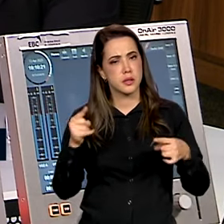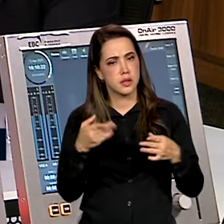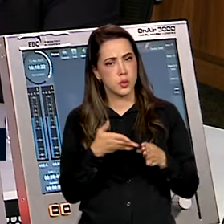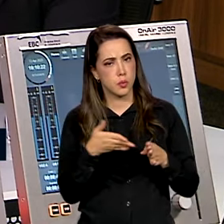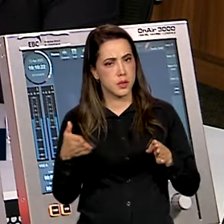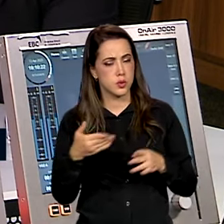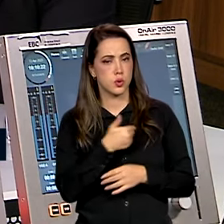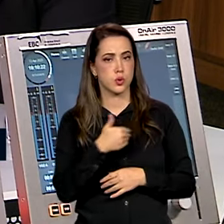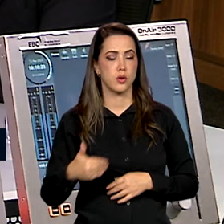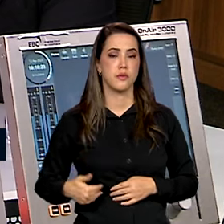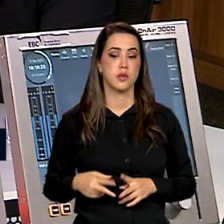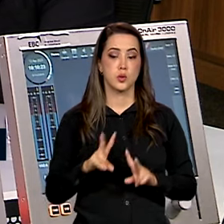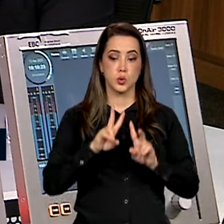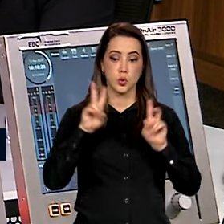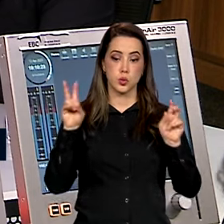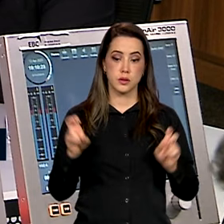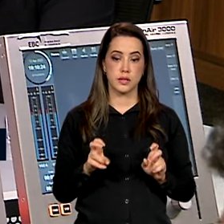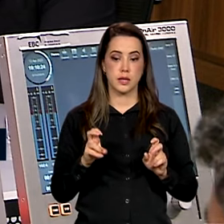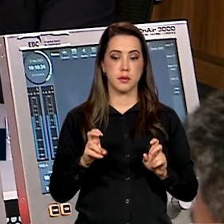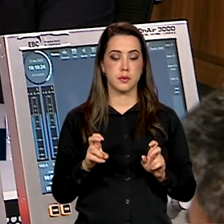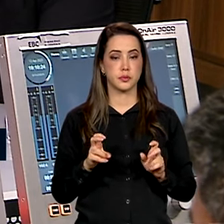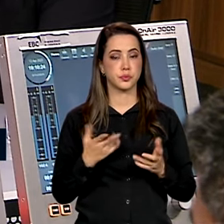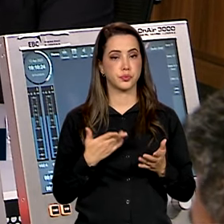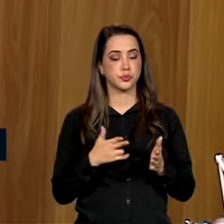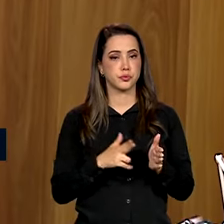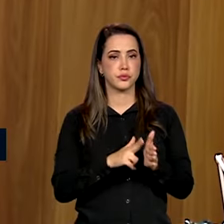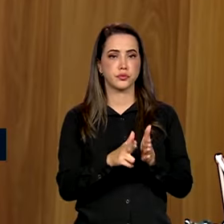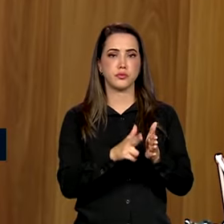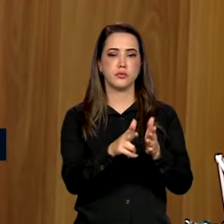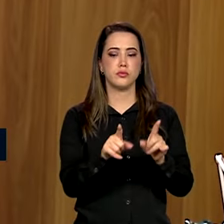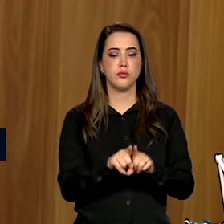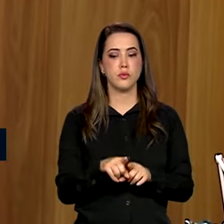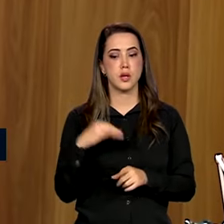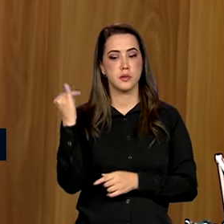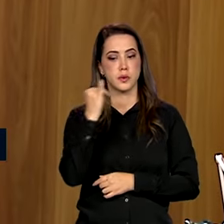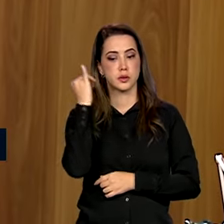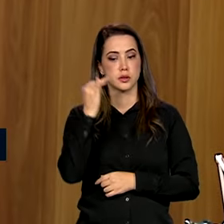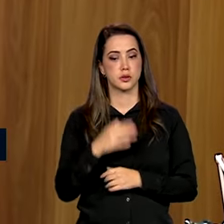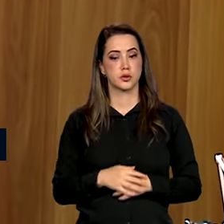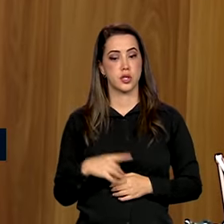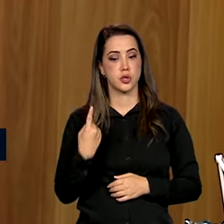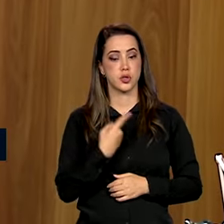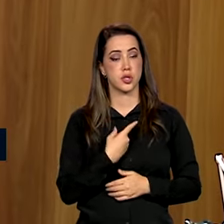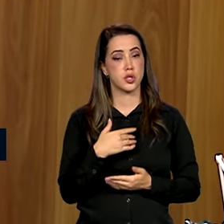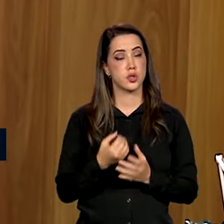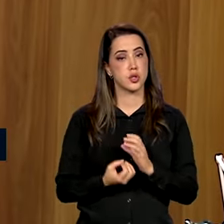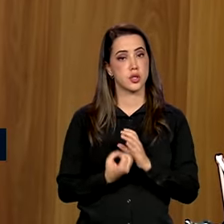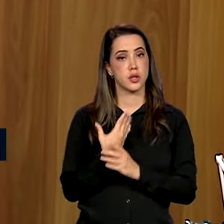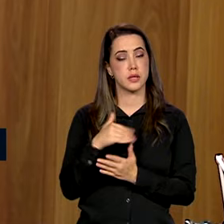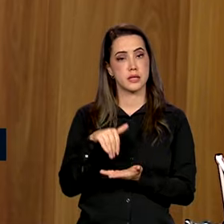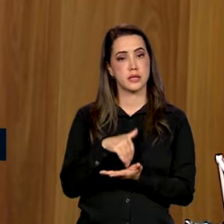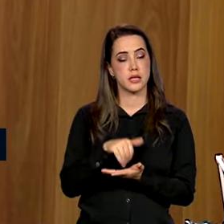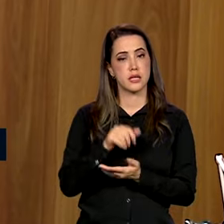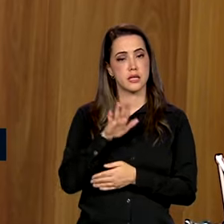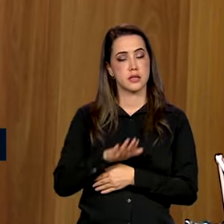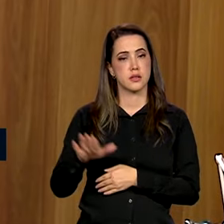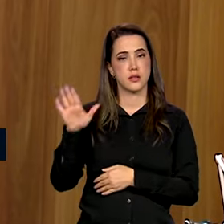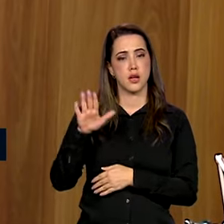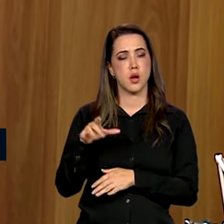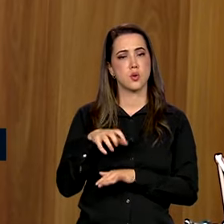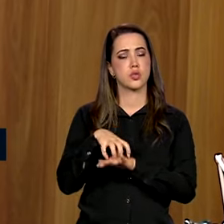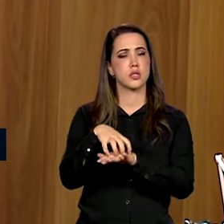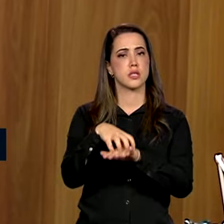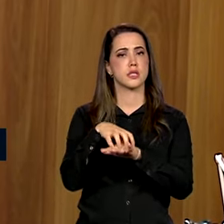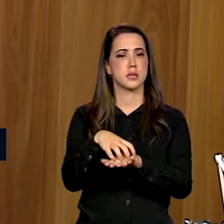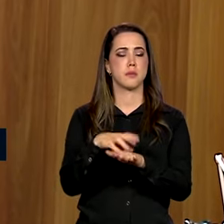de governo em termos de ferrovias olha ferrovia é fundamental a gente criou a secretaria nacional de transporte Ferroviário pela primeira vez